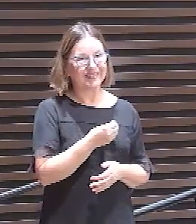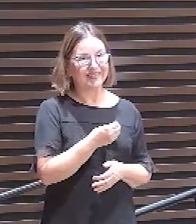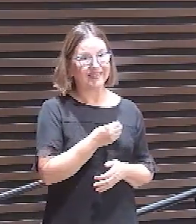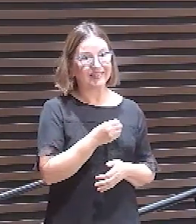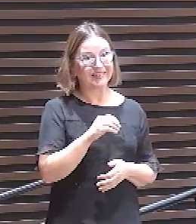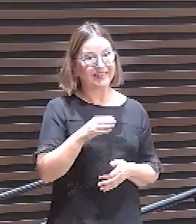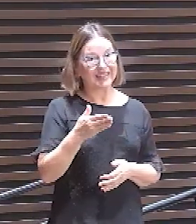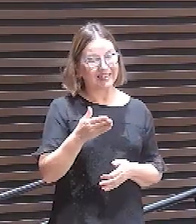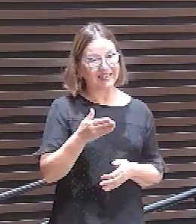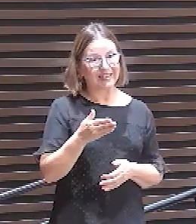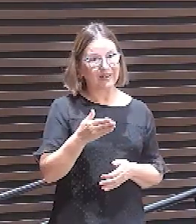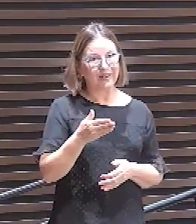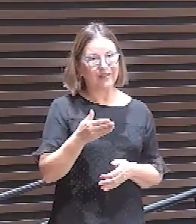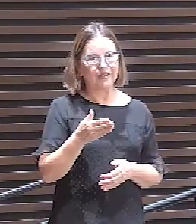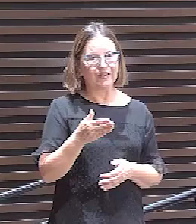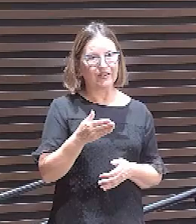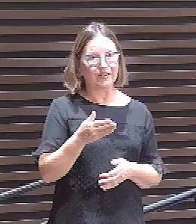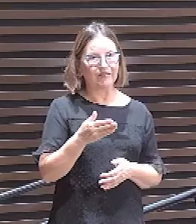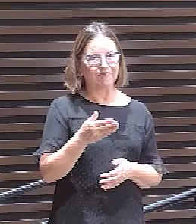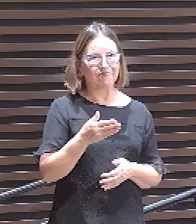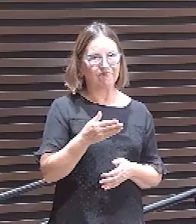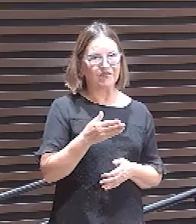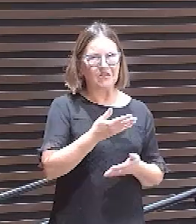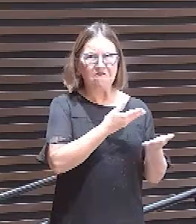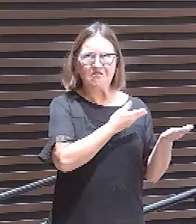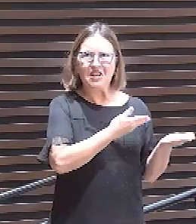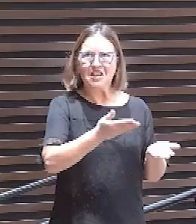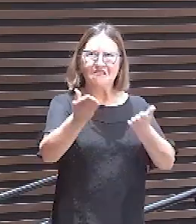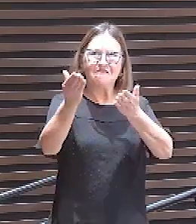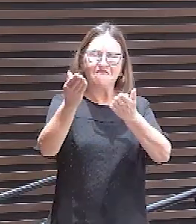levado diretamente à presença divina.